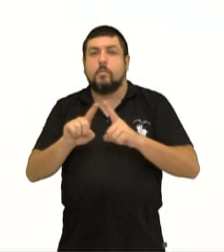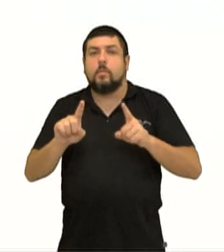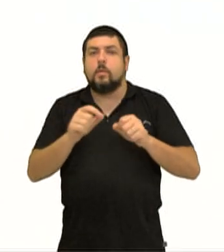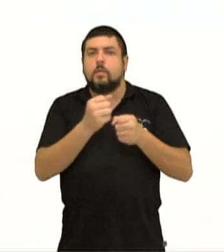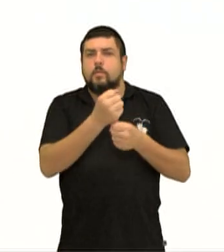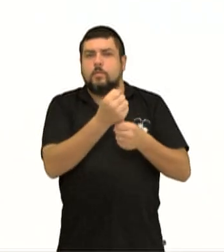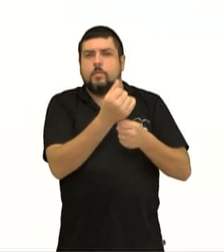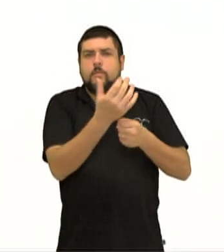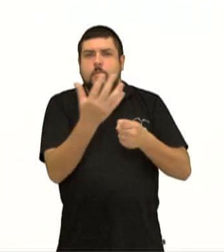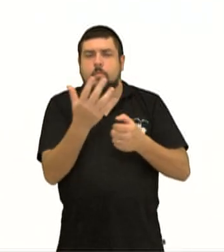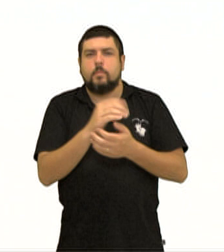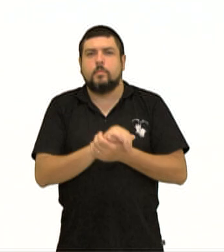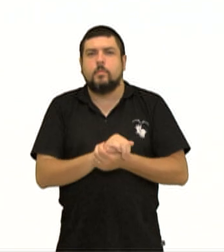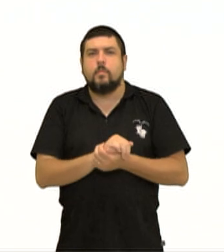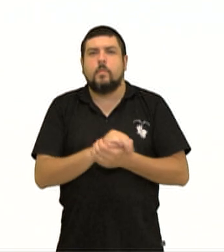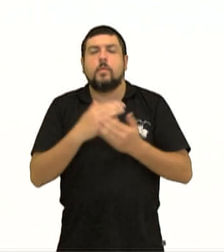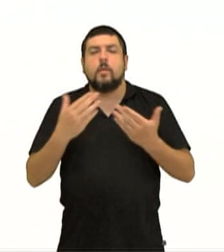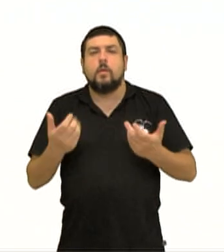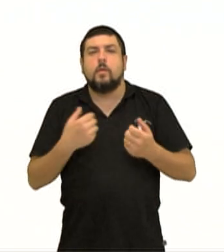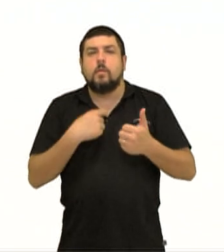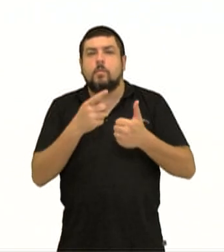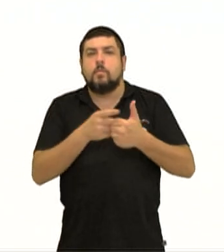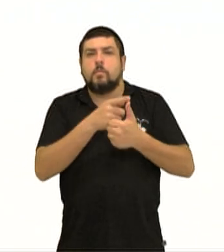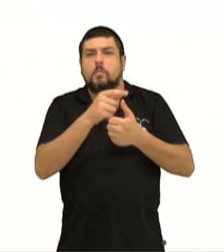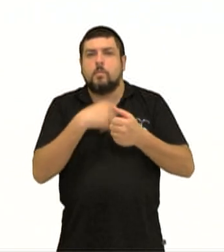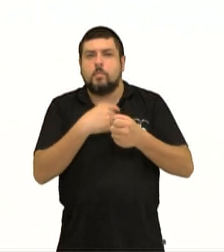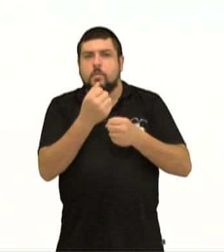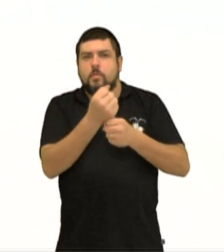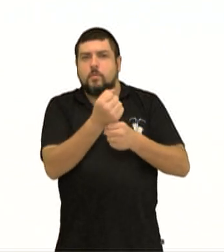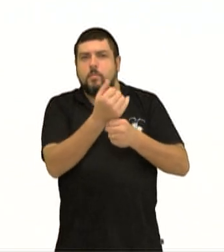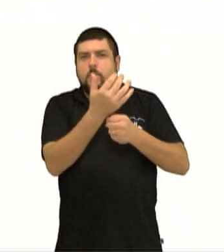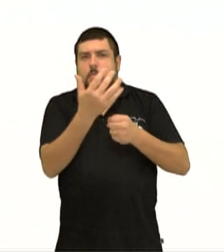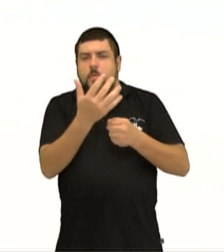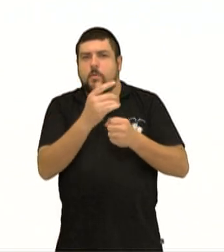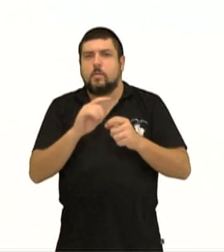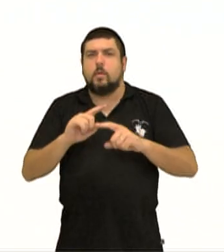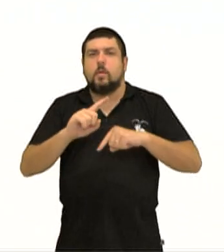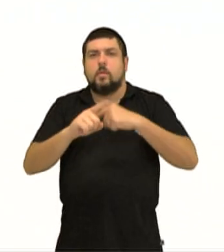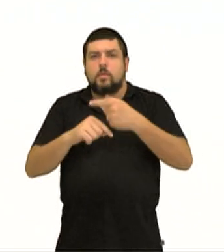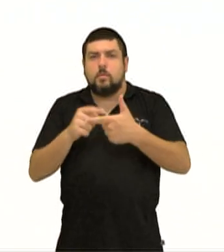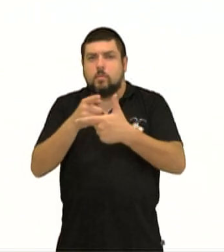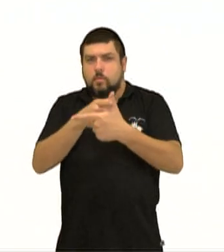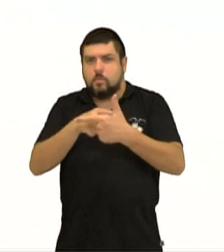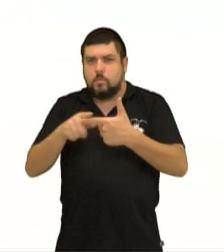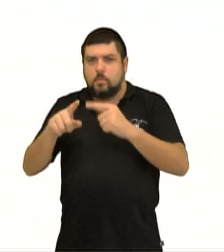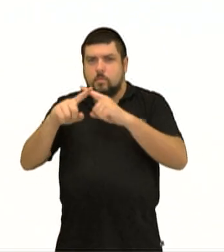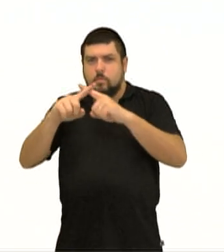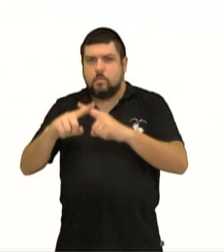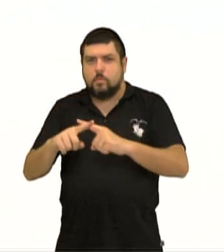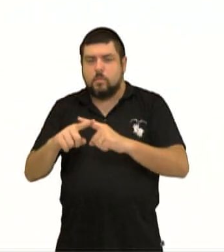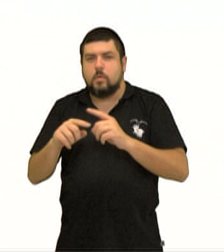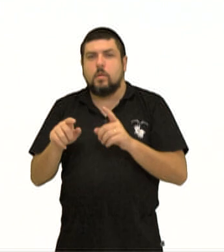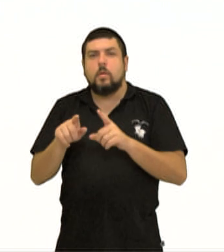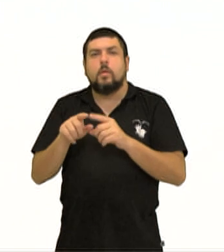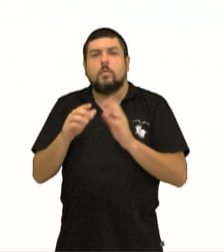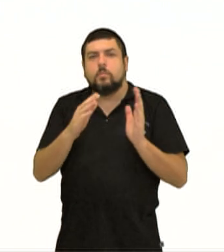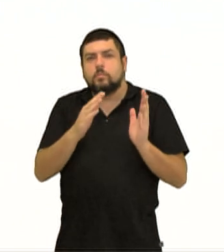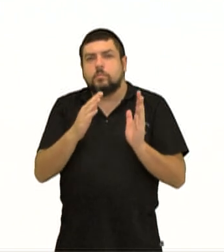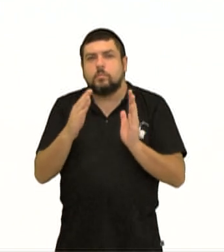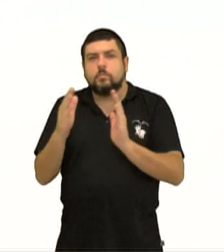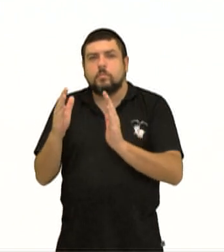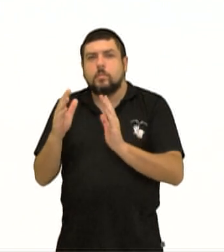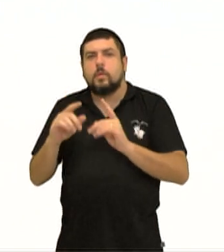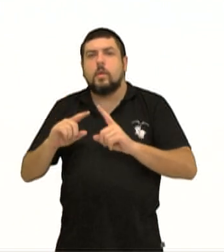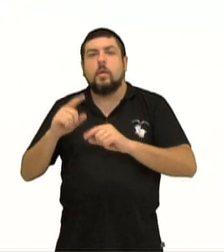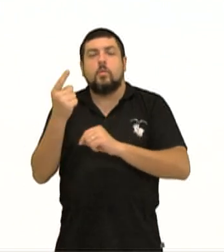potências, ok? Resolvemos primeiro as potências, depois divisão e multiplicação, na ordem que aparecem, e,